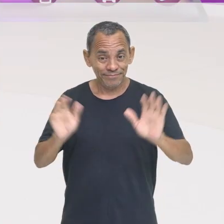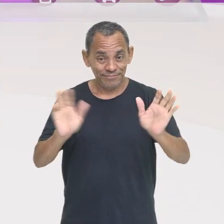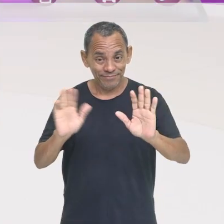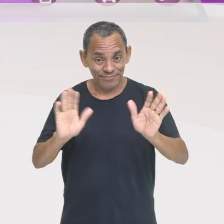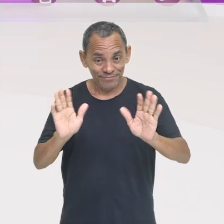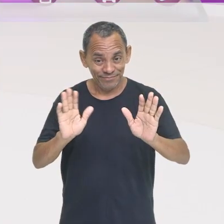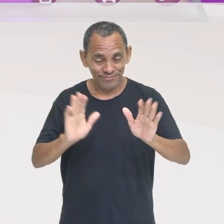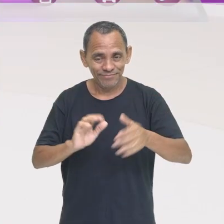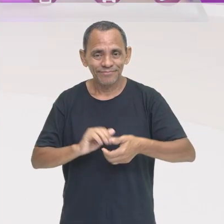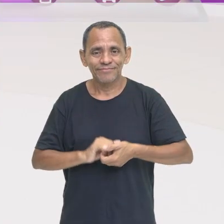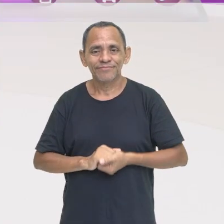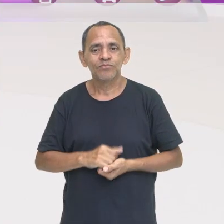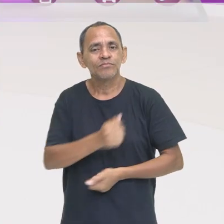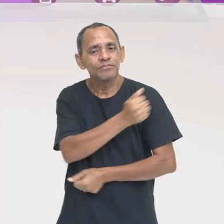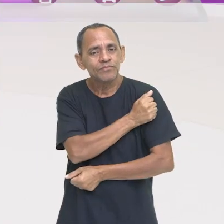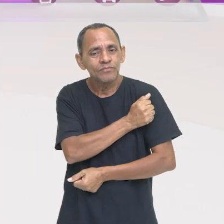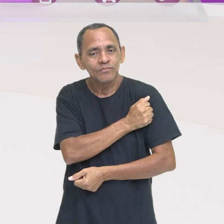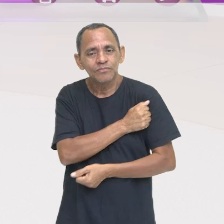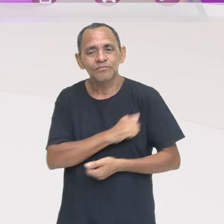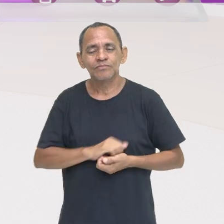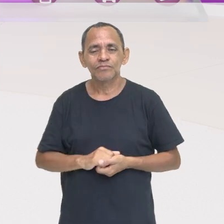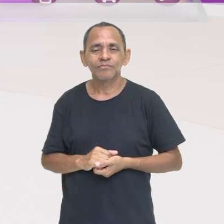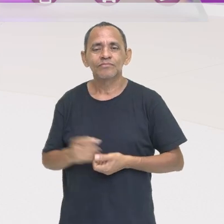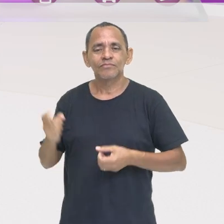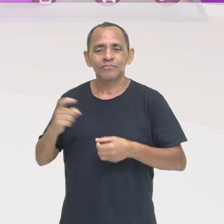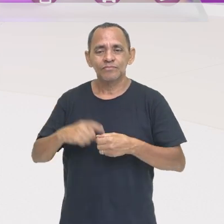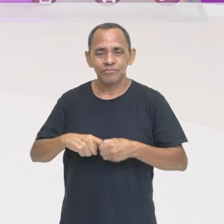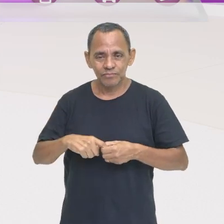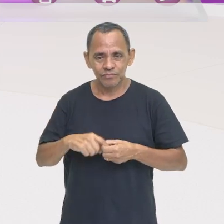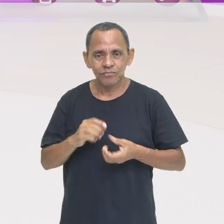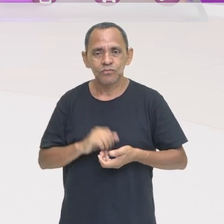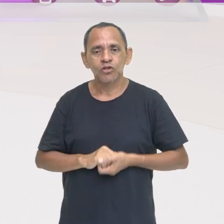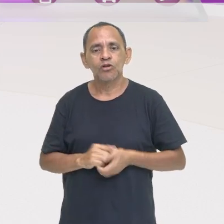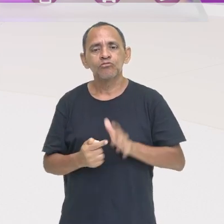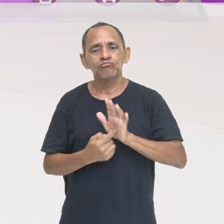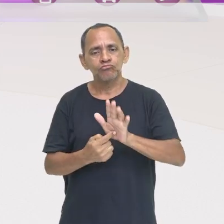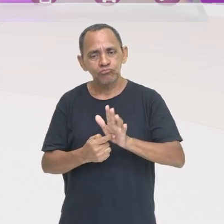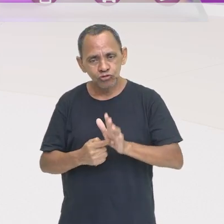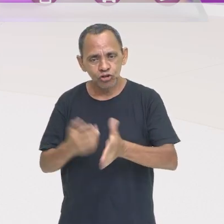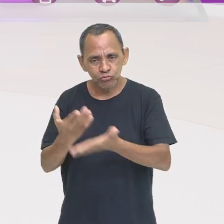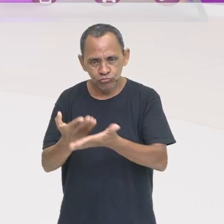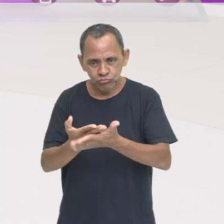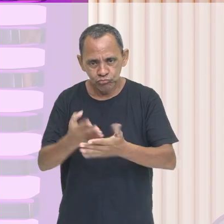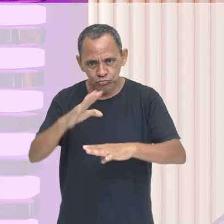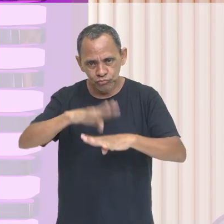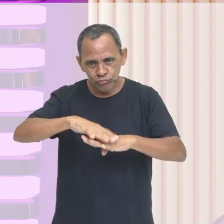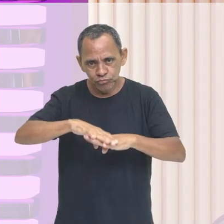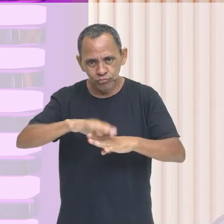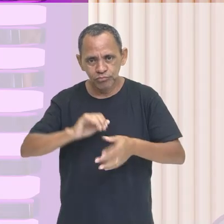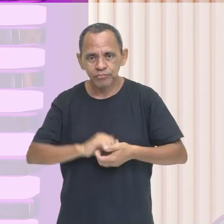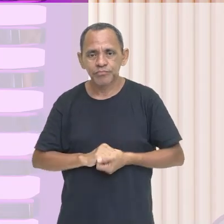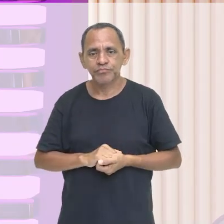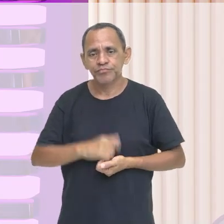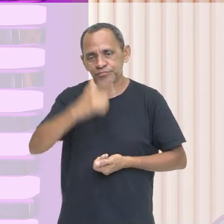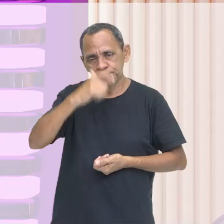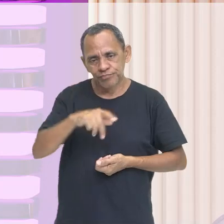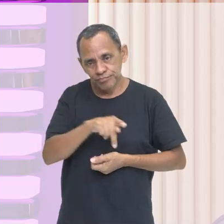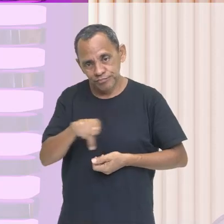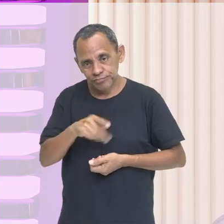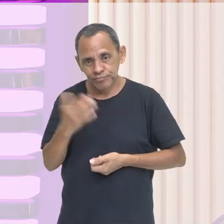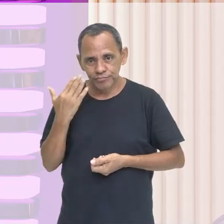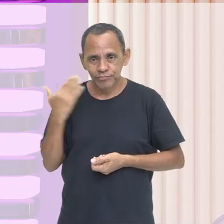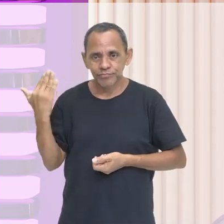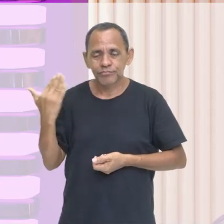Muito bem, meus queridos alunos, estou de volta aqui, e vou trazer para você mais uma aula de matemática. Aqui quem vos fala é o